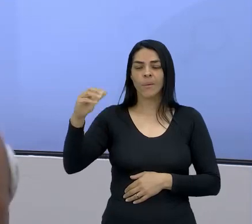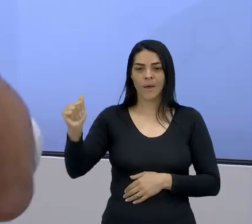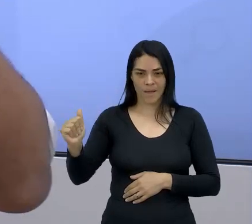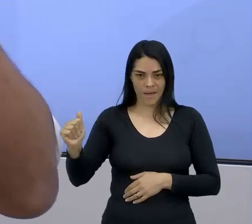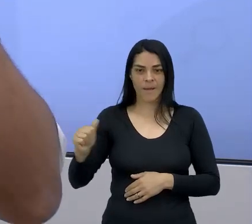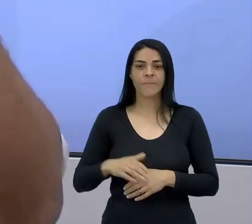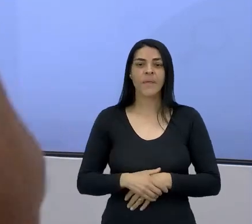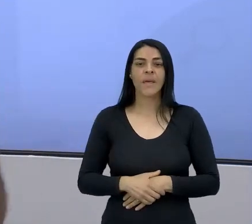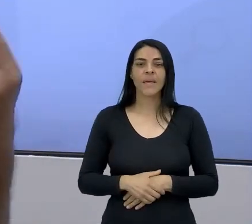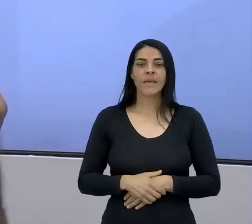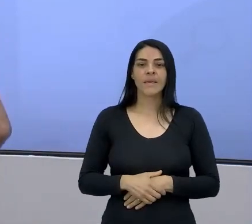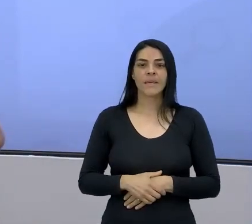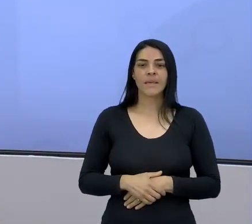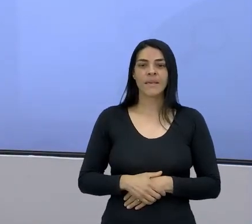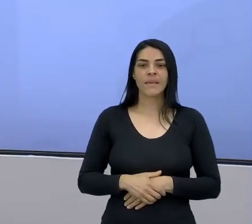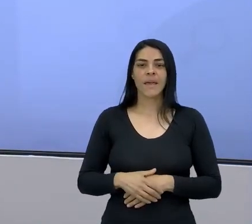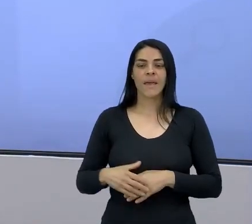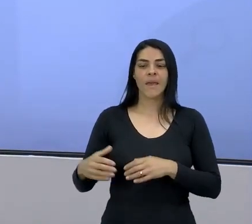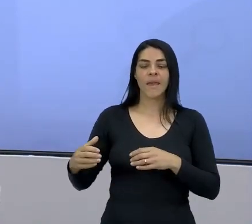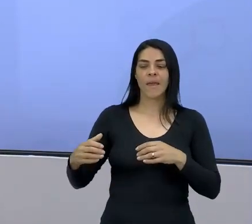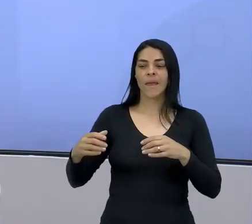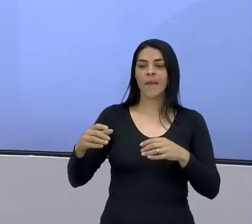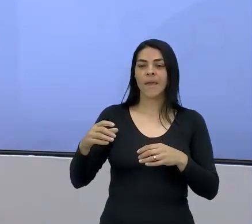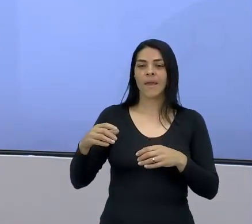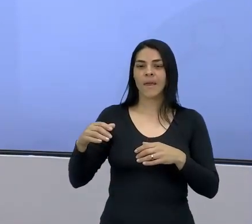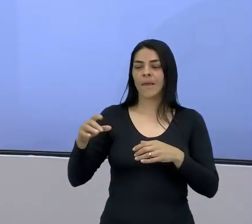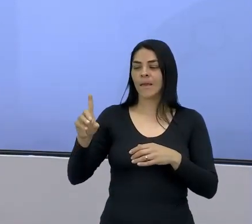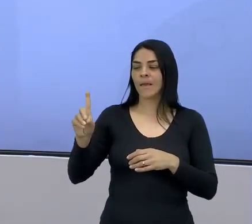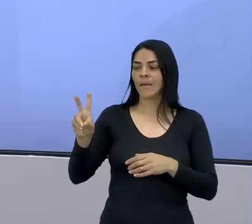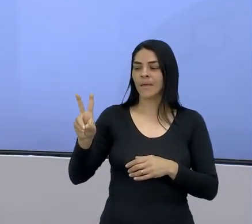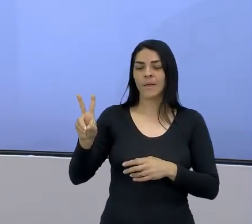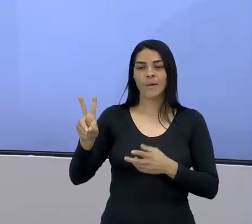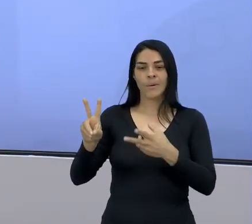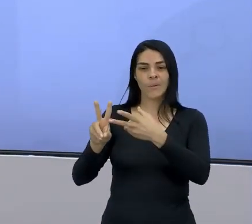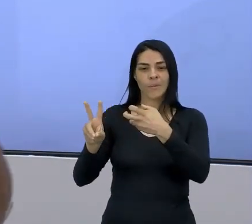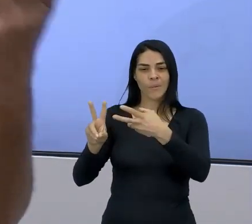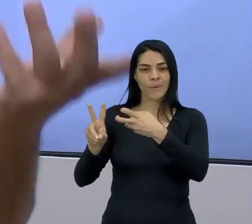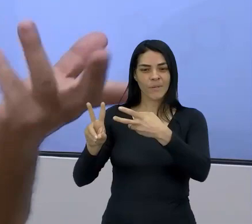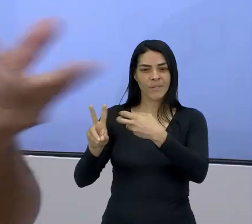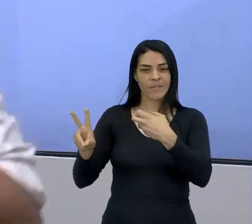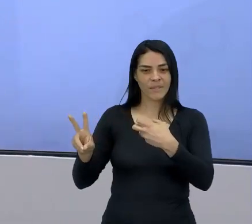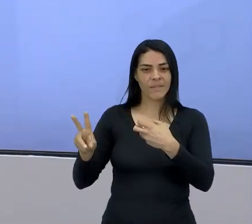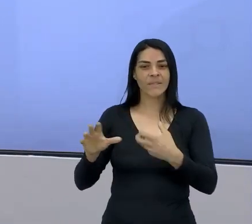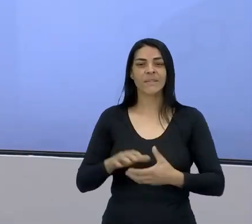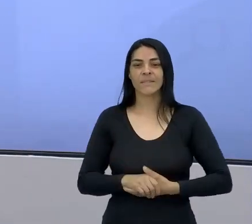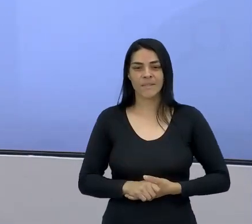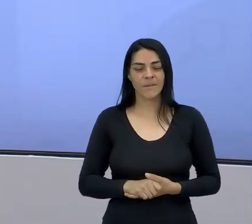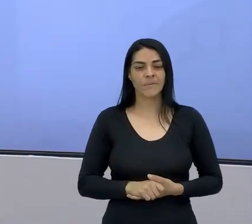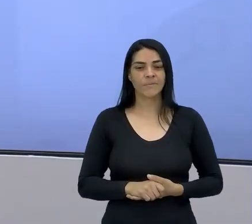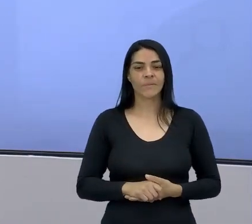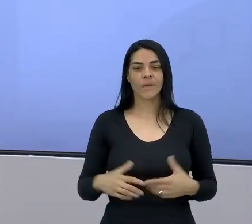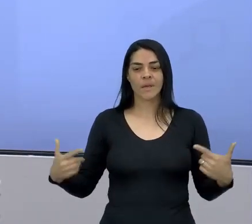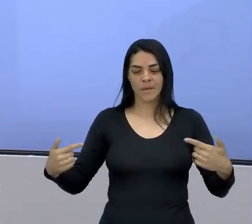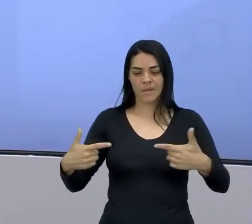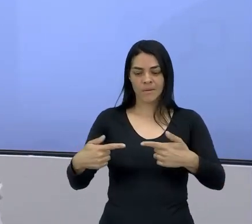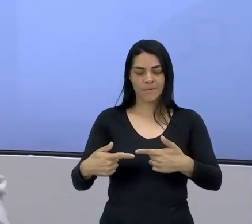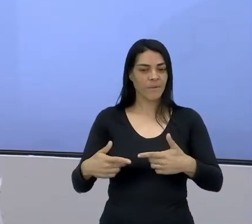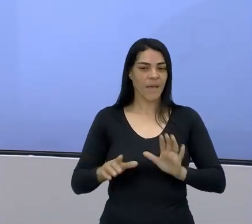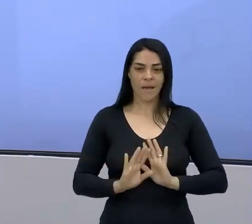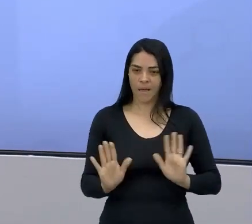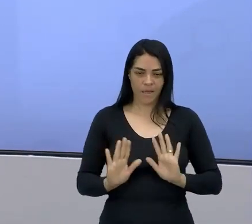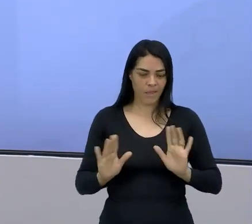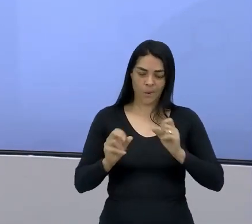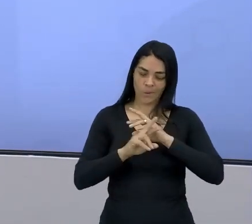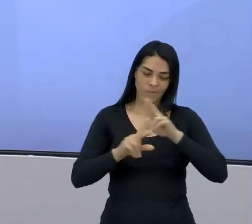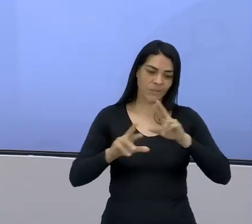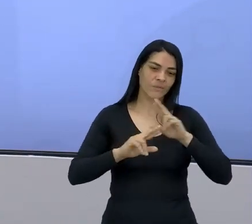não é uma arte marcial, a gente já aprendeu que o Uka-Uka não é arte marcial, porque não é uma arte relacionada à guerra. Marcial vem de Marte, que é o